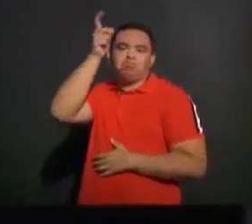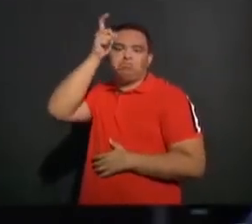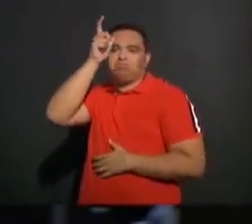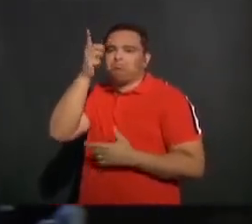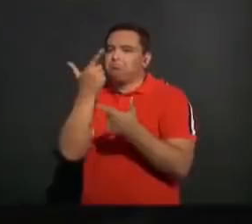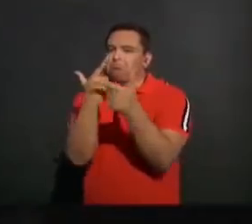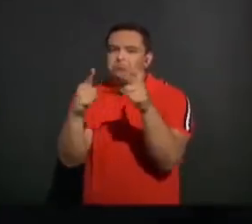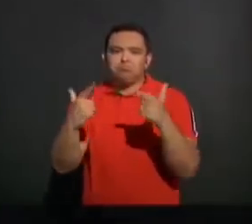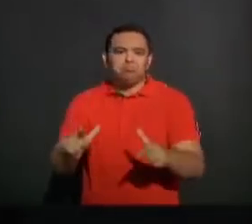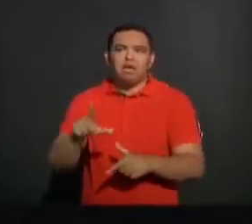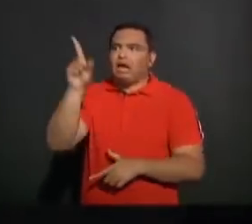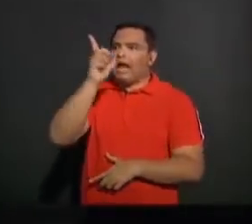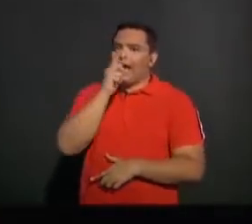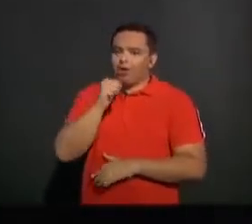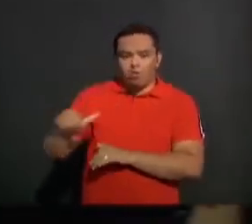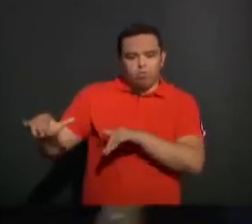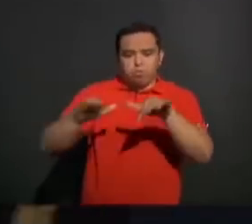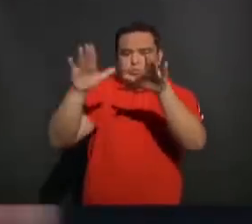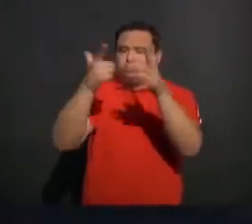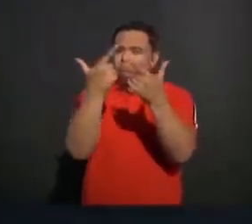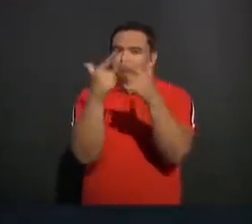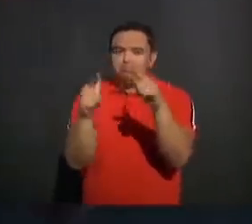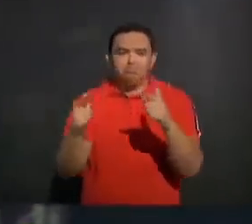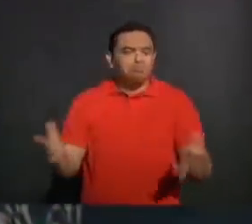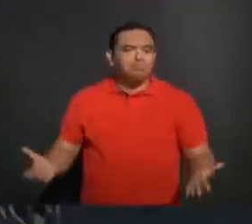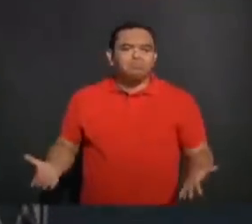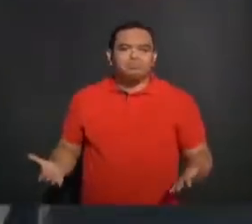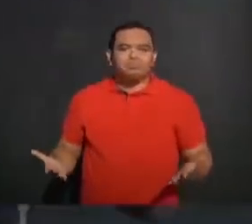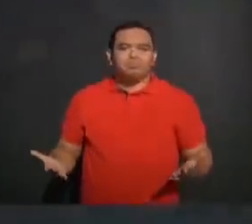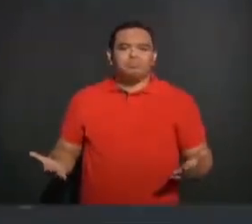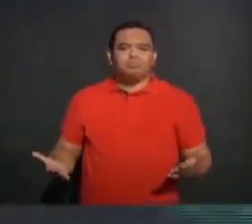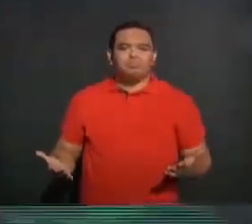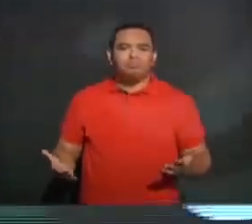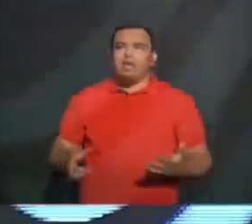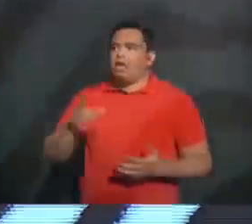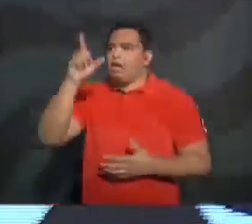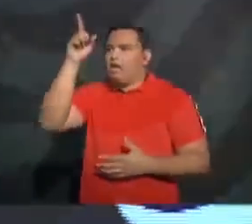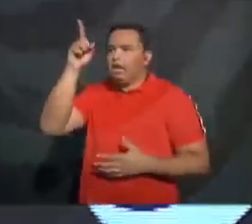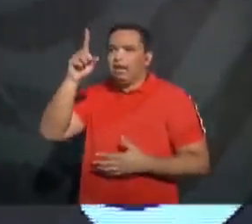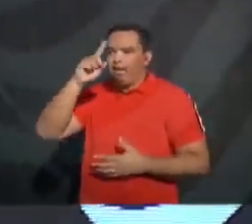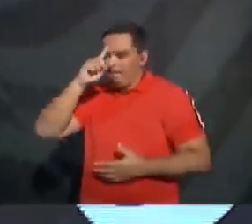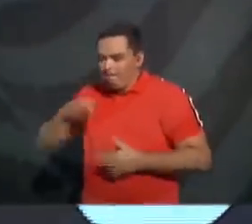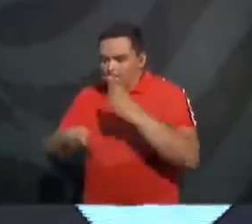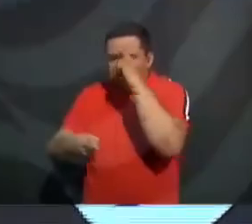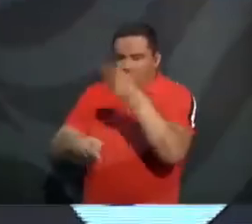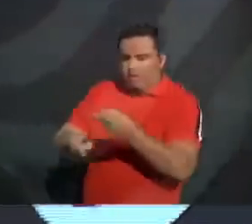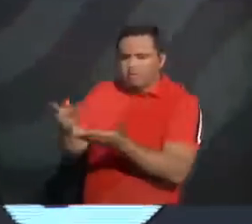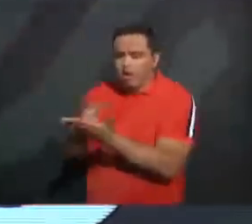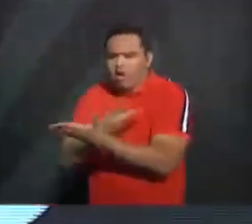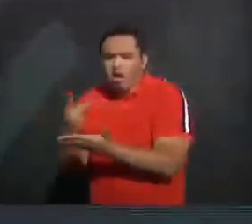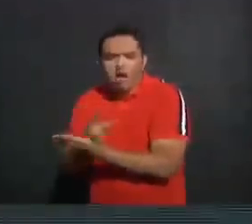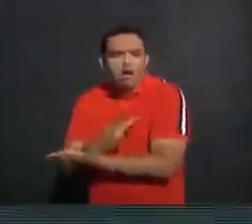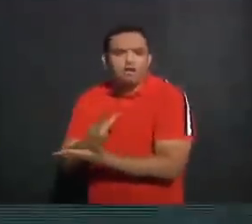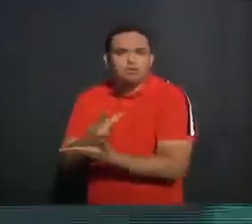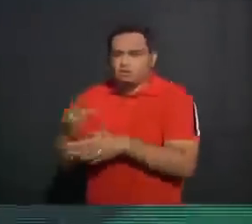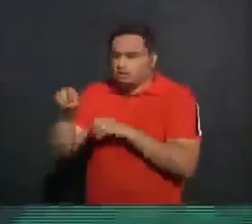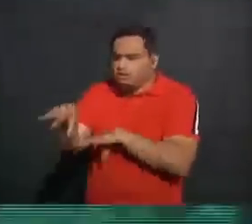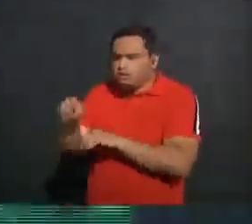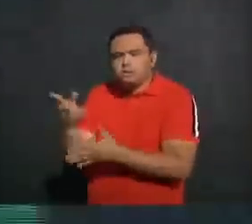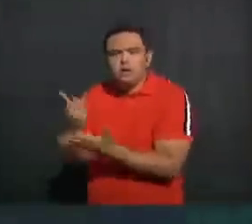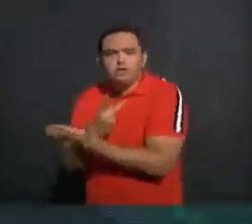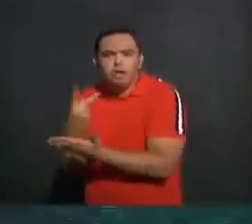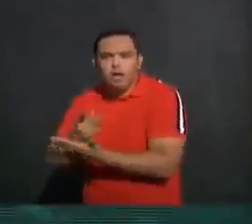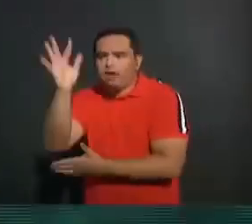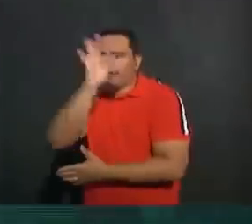demônio, que lá não tem inundação, que lá não tem doutrinação idiota ensinando coisa errada dentro